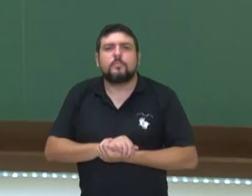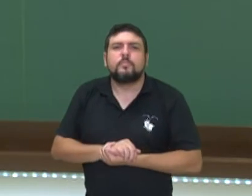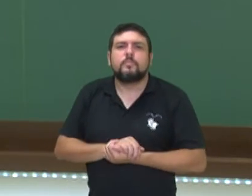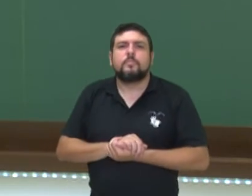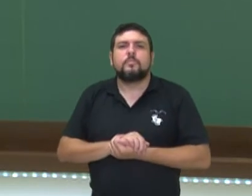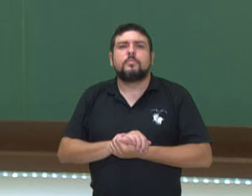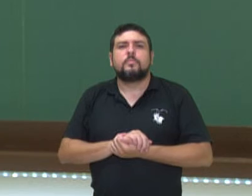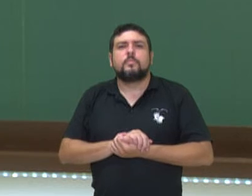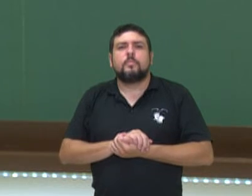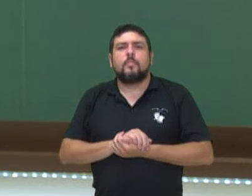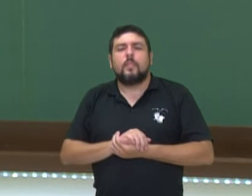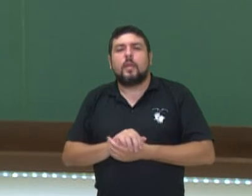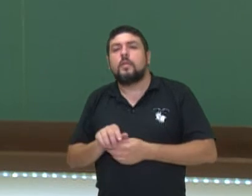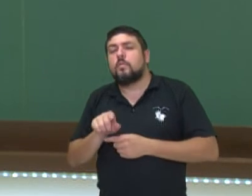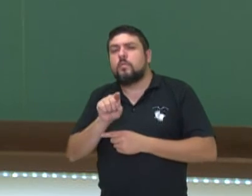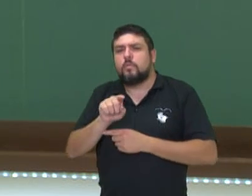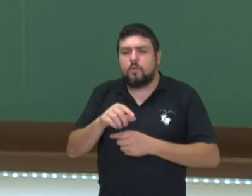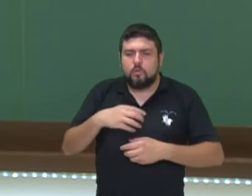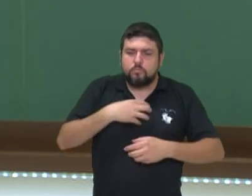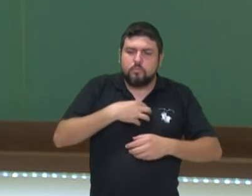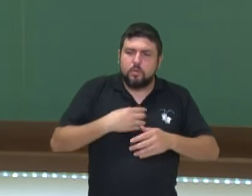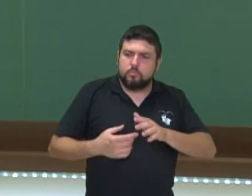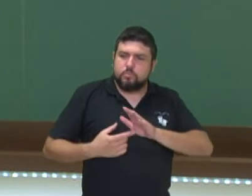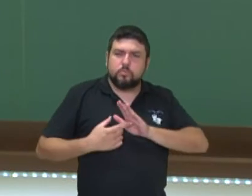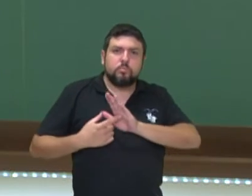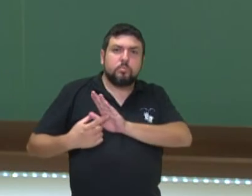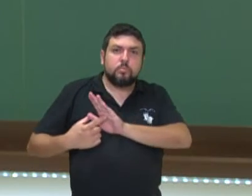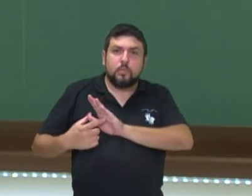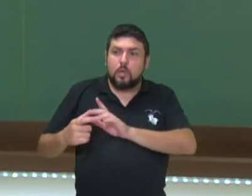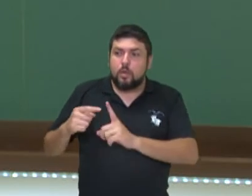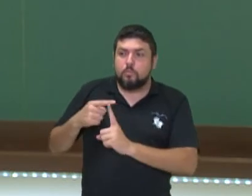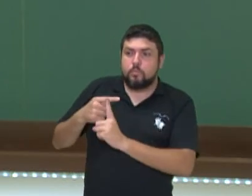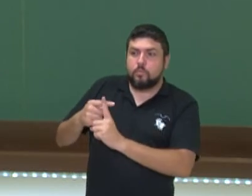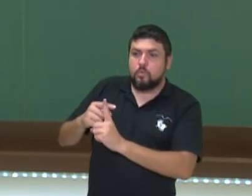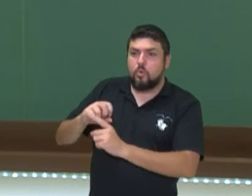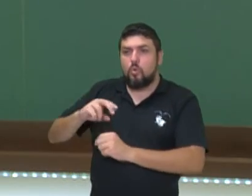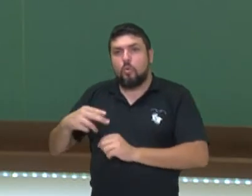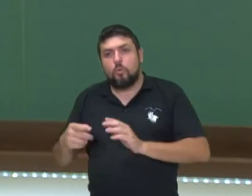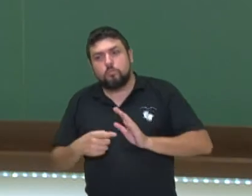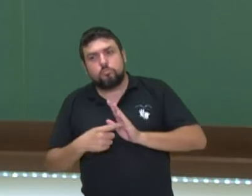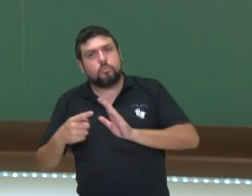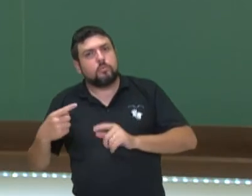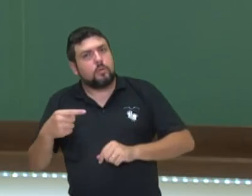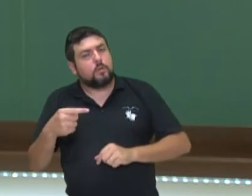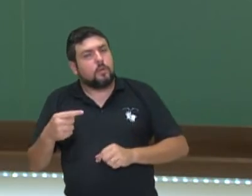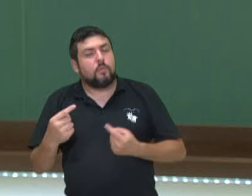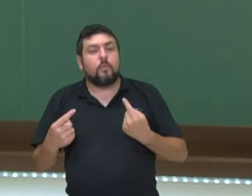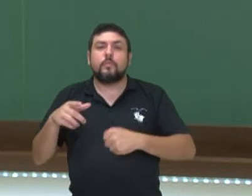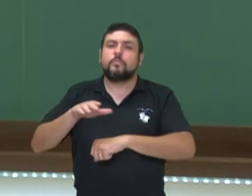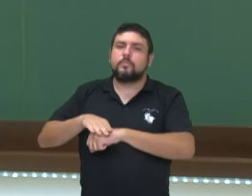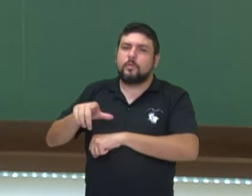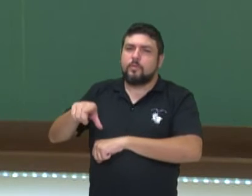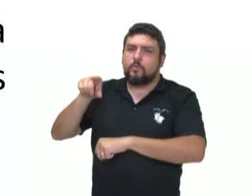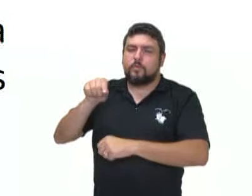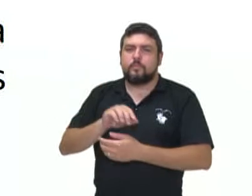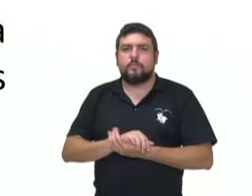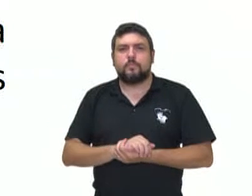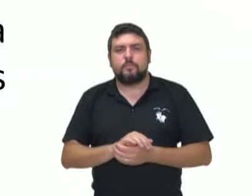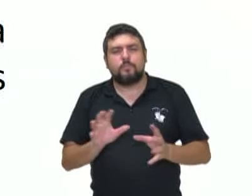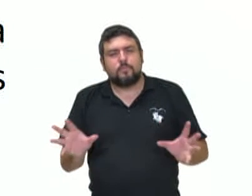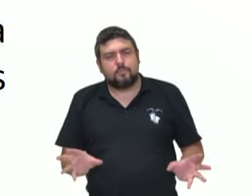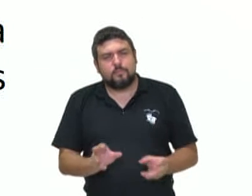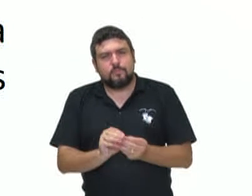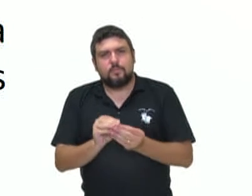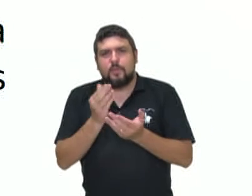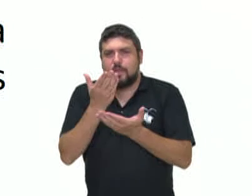impacto positivo ou impacto negativo no mundo, vai depender de você. Na aula de hoje, então, percebemos que a honestidade pode